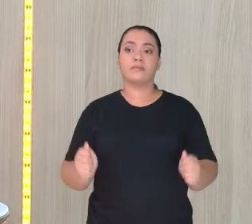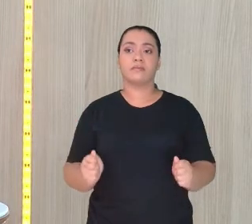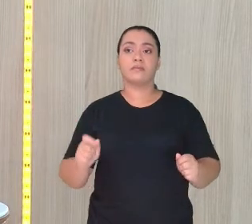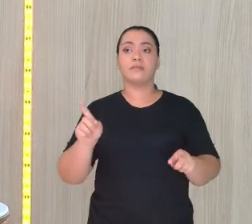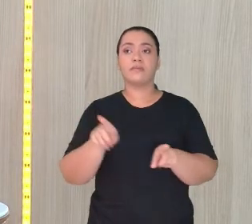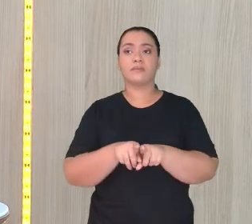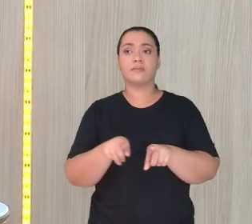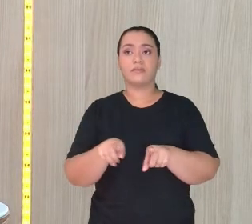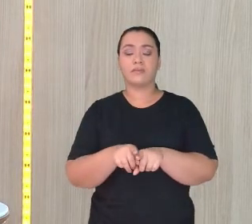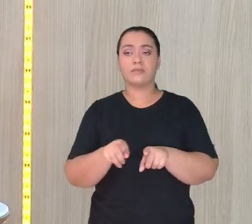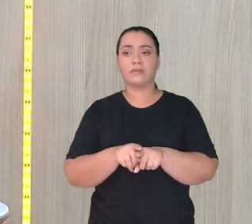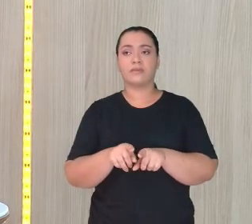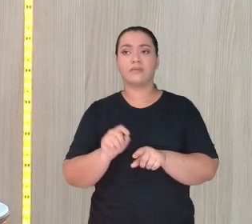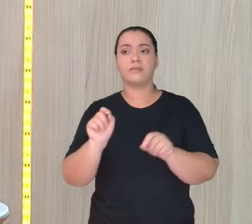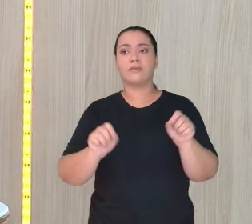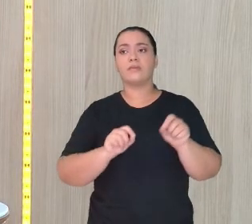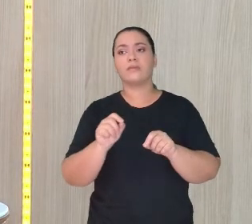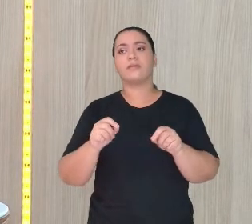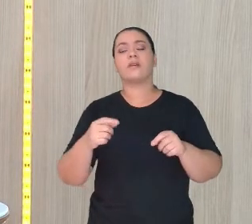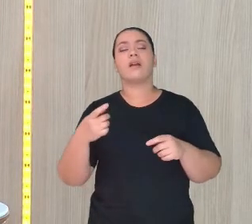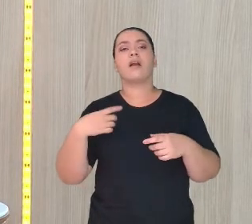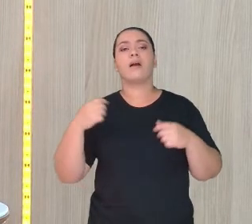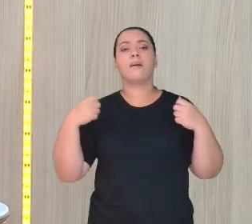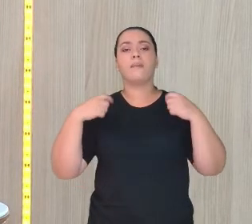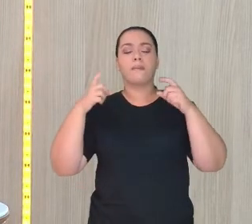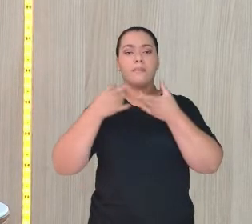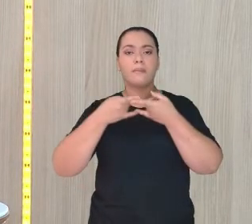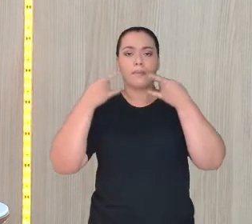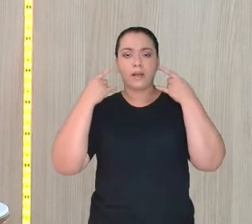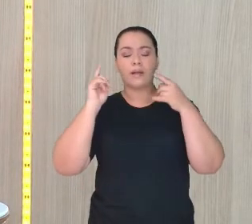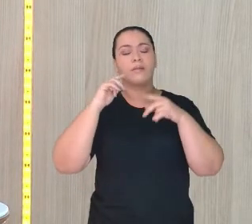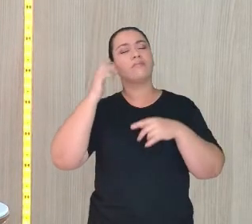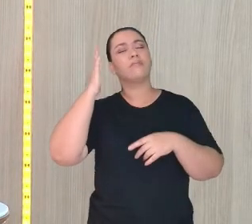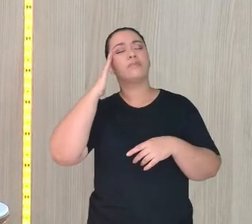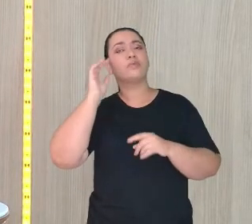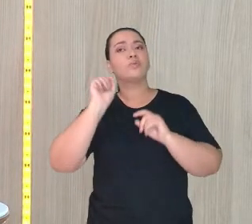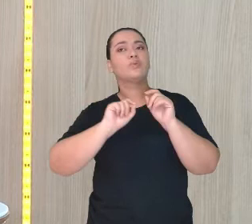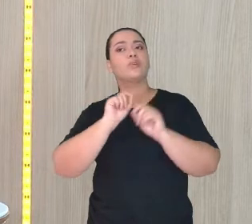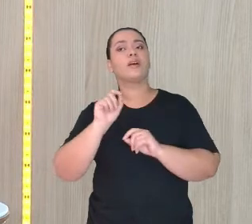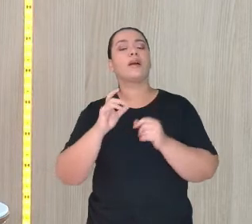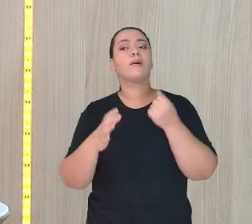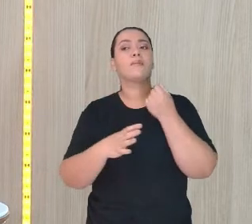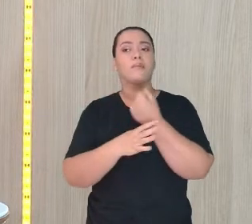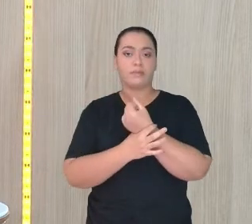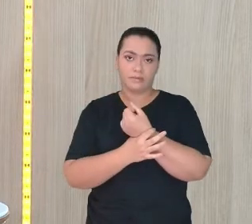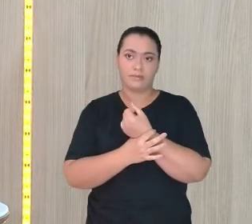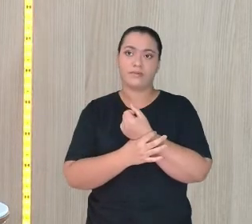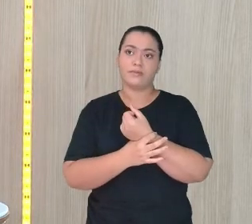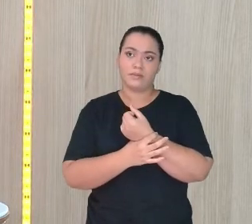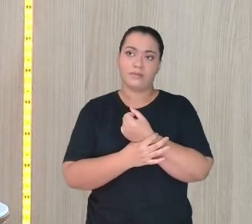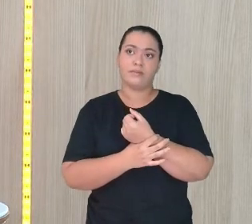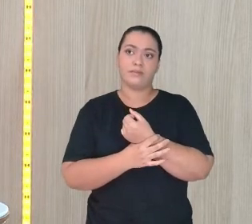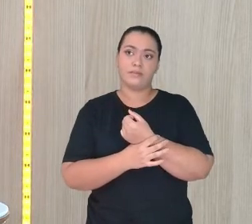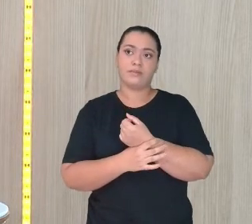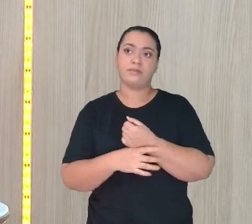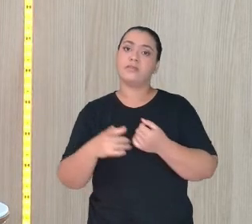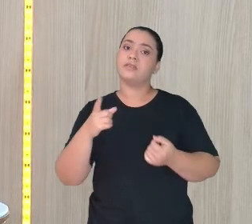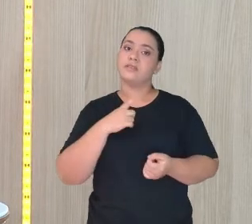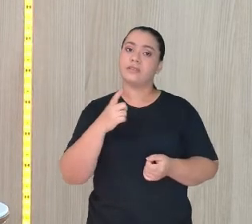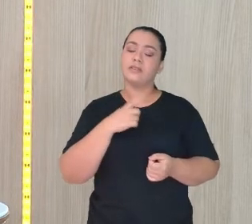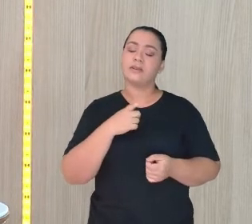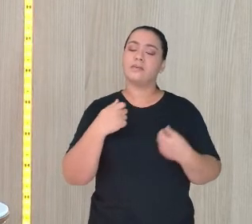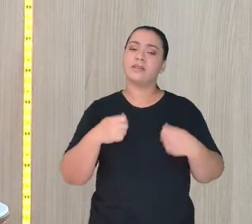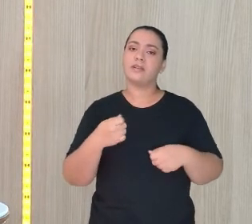é? A capa significa proteção, e aí é interessante pensarmos nisso, não é? Que a vacinação, ela tem essa função de